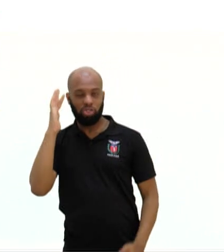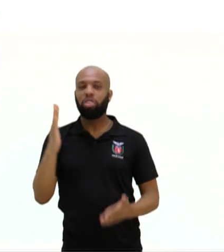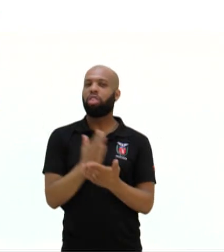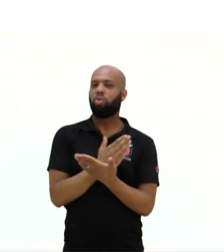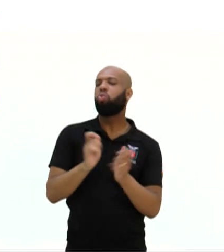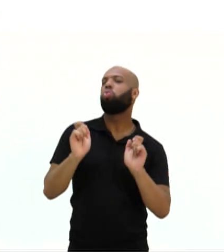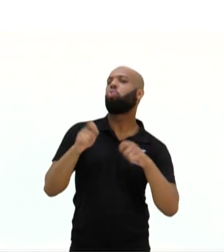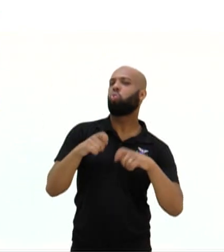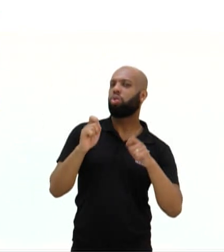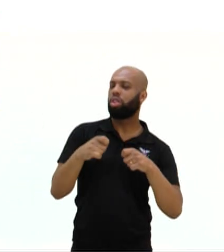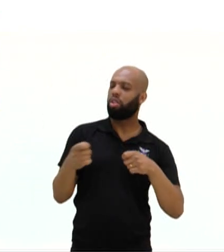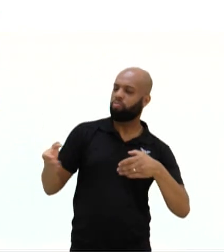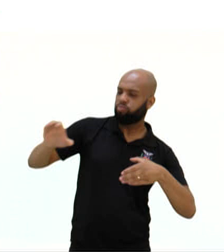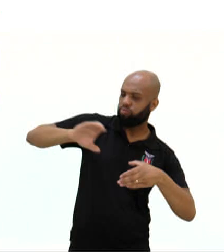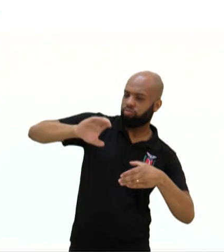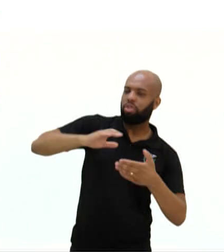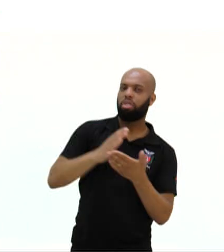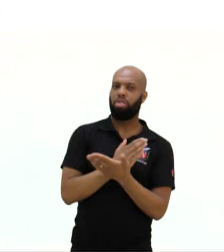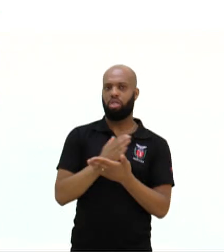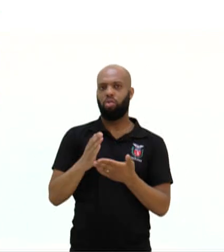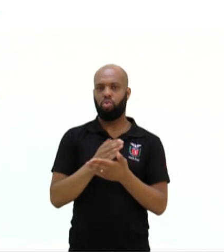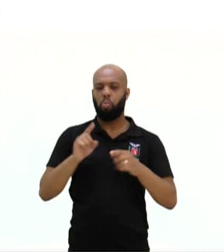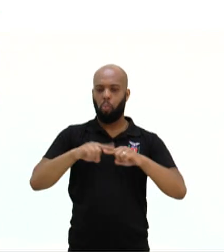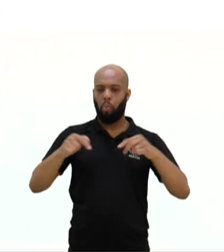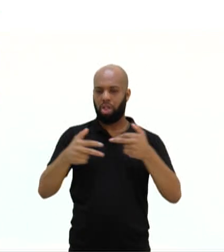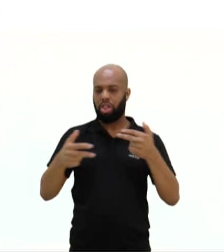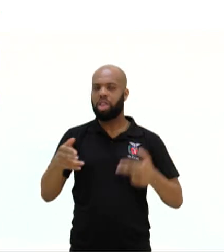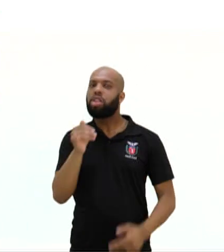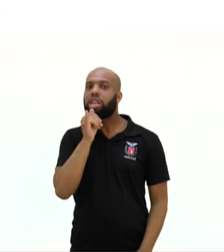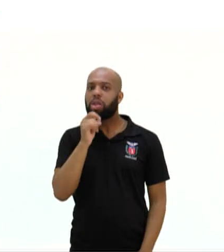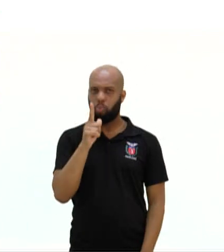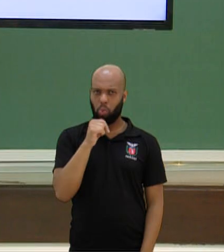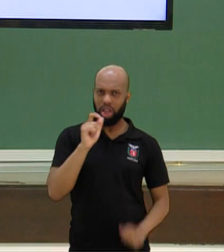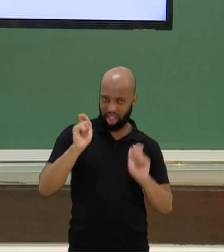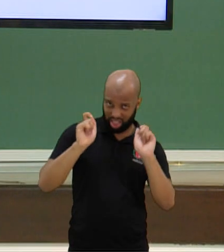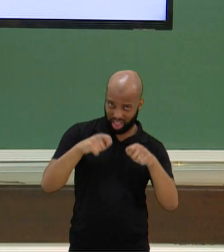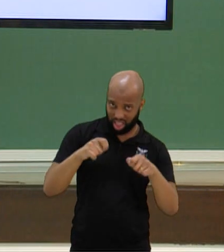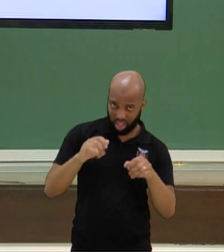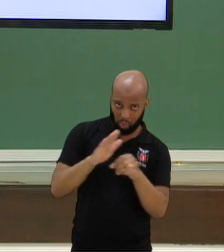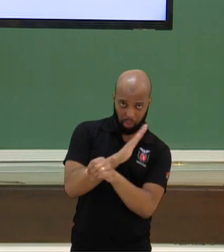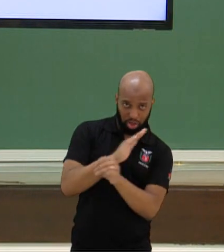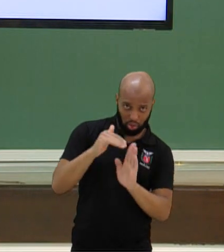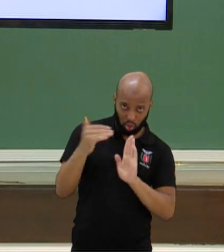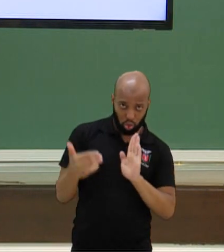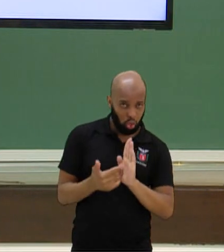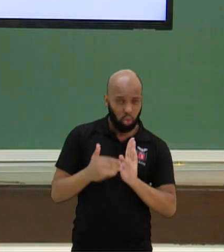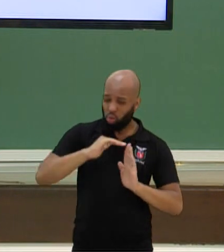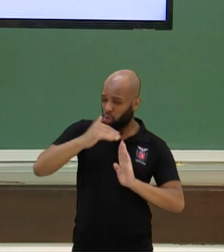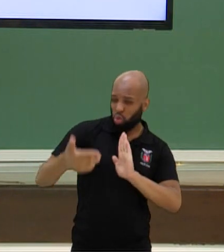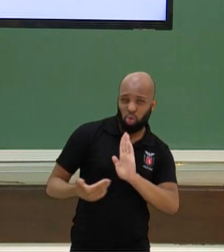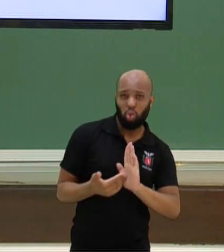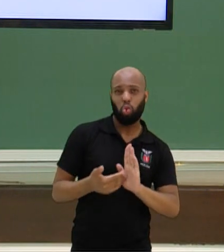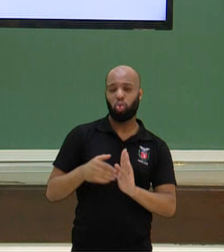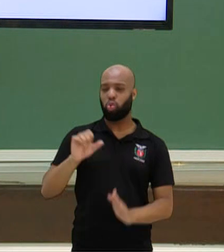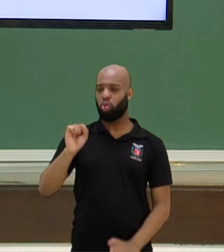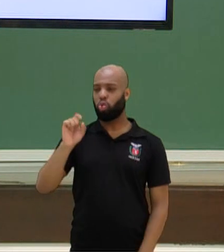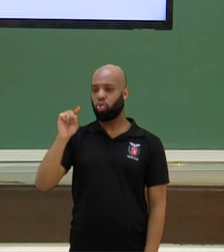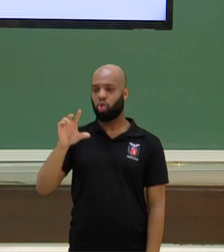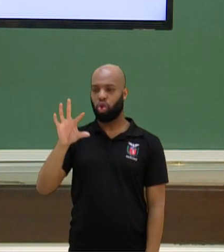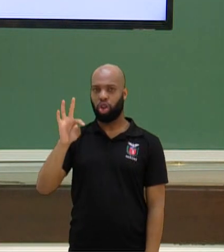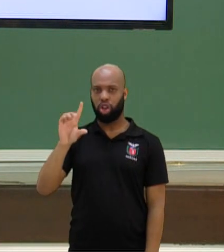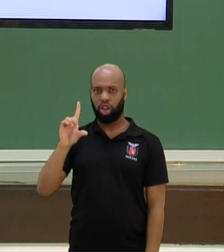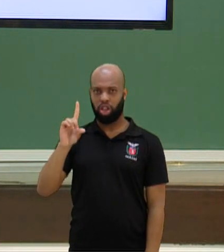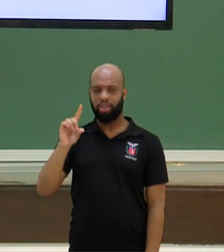É possível preenchê-lo com algum material, como água? Será que é possível preencher todos os sólidos? Pensem lá num